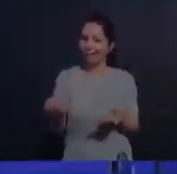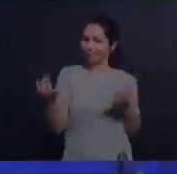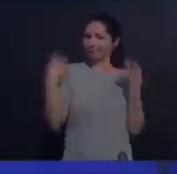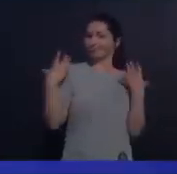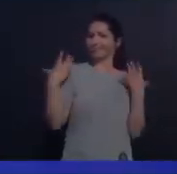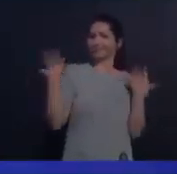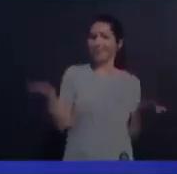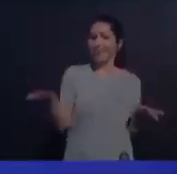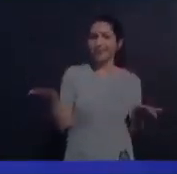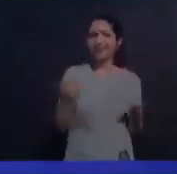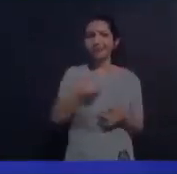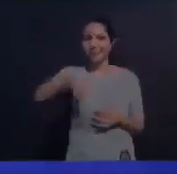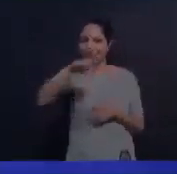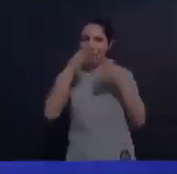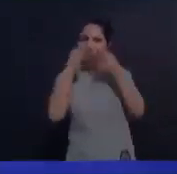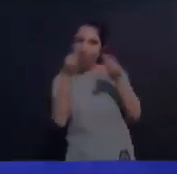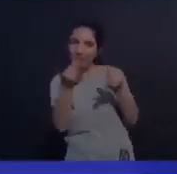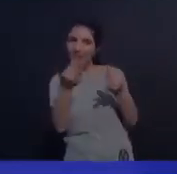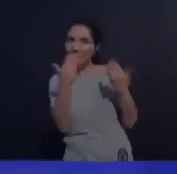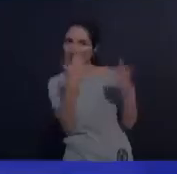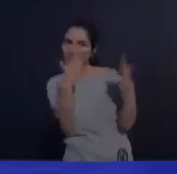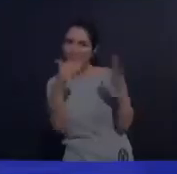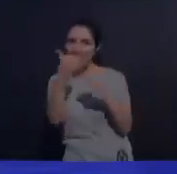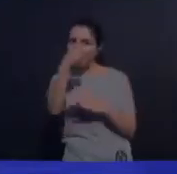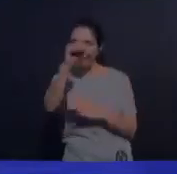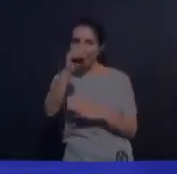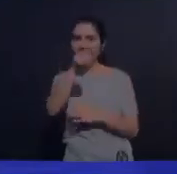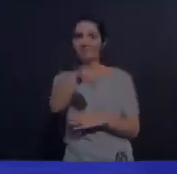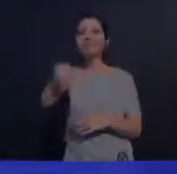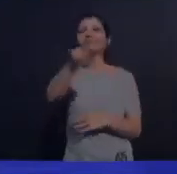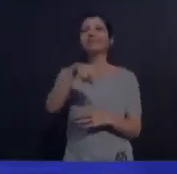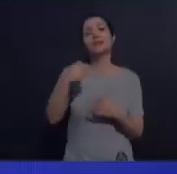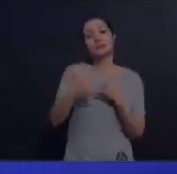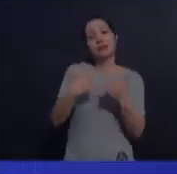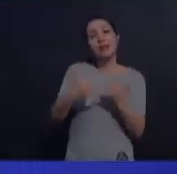vocês é museu mas o senhor quer fazer novas todas as coisas